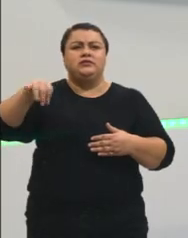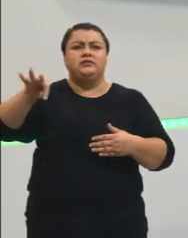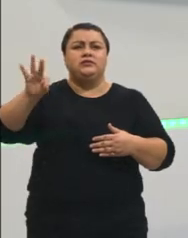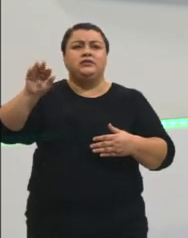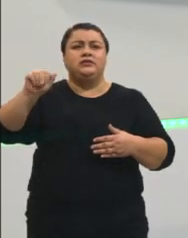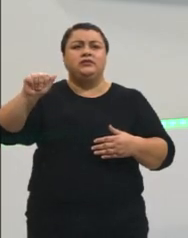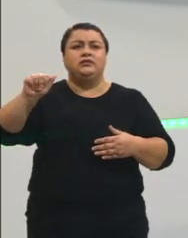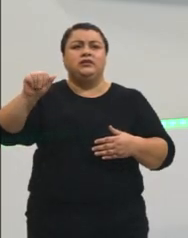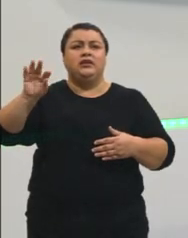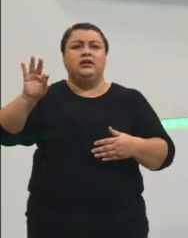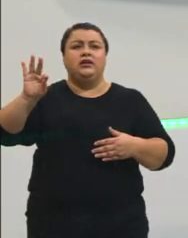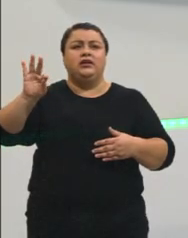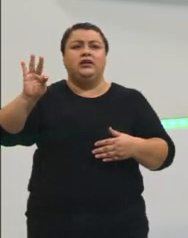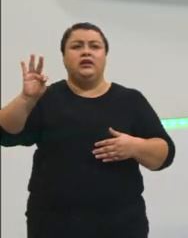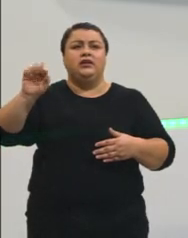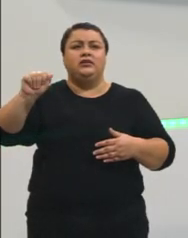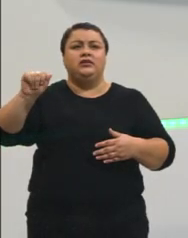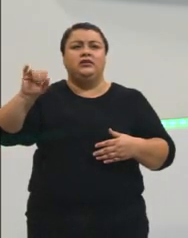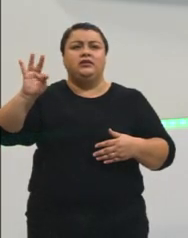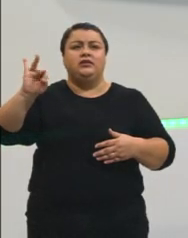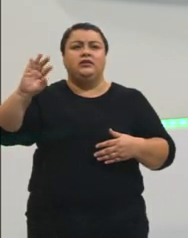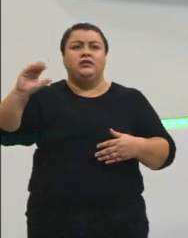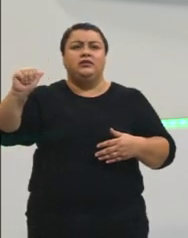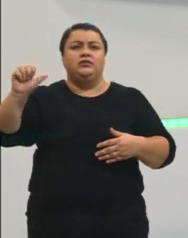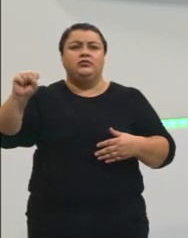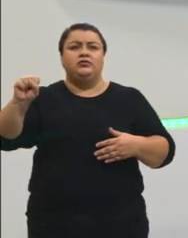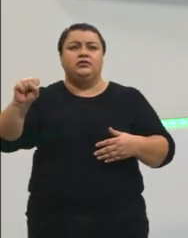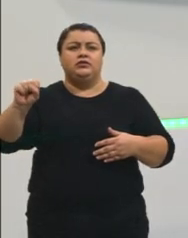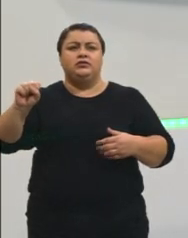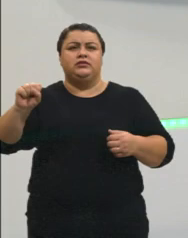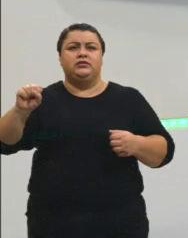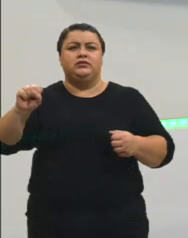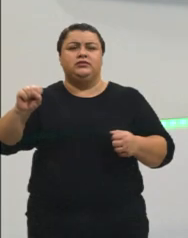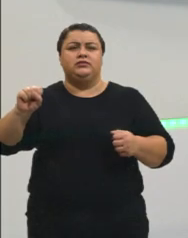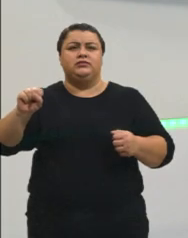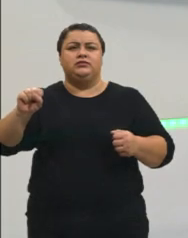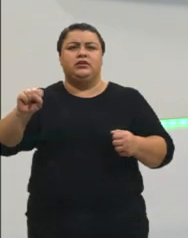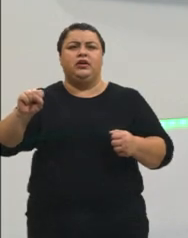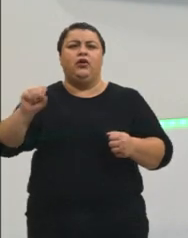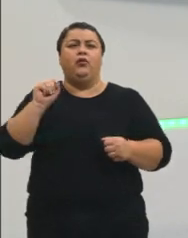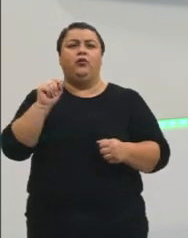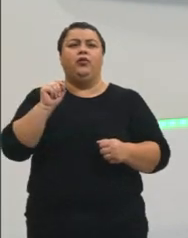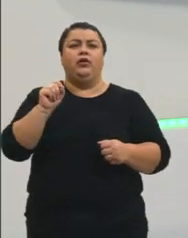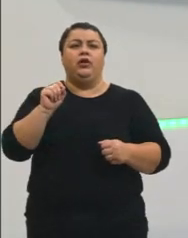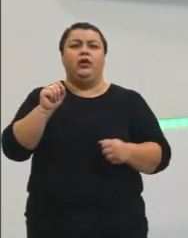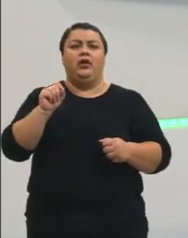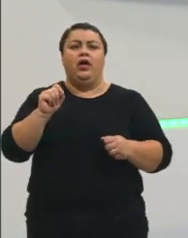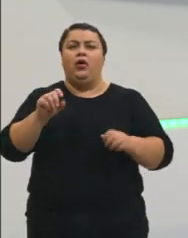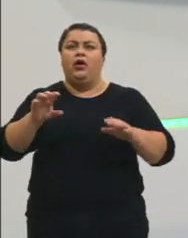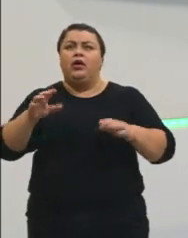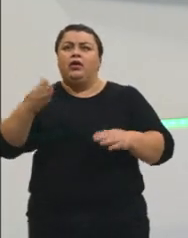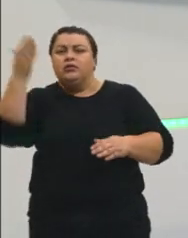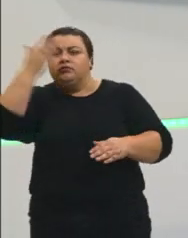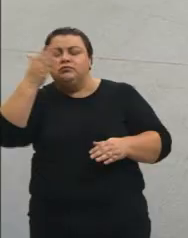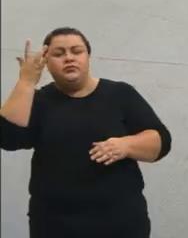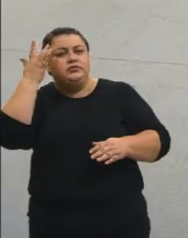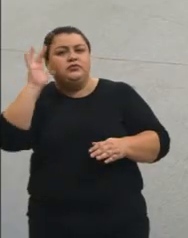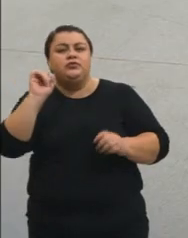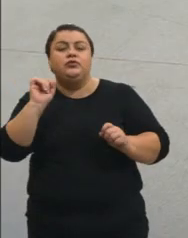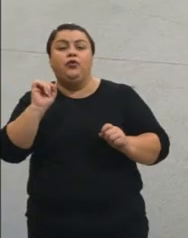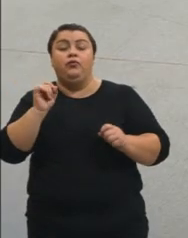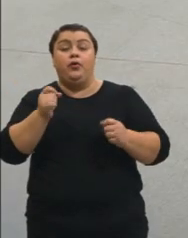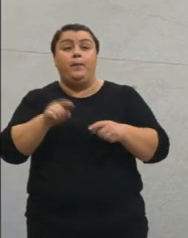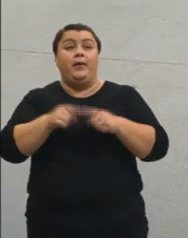apagou o meu primeiro slide de funções sintáticas não sei o que aconteceu as funções sintáticas mas eu vou explicar para vocês